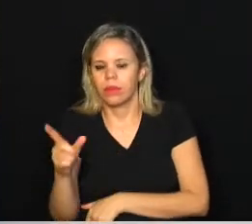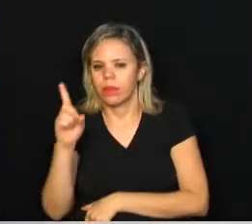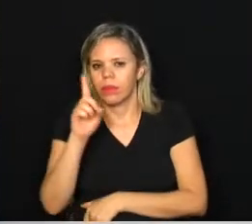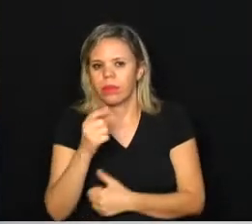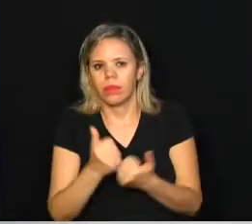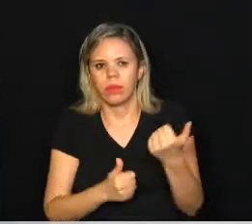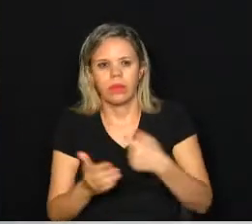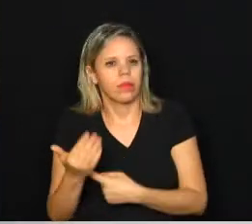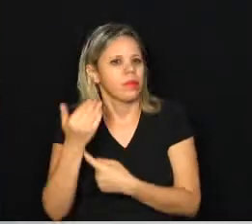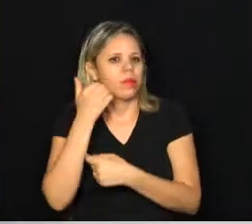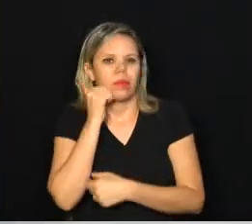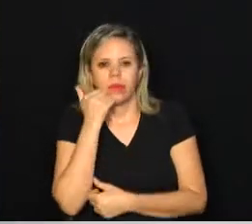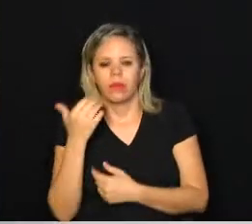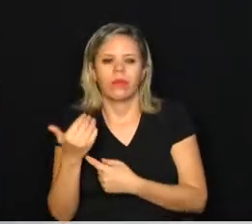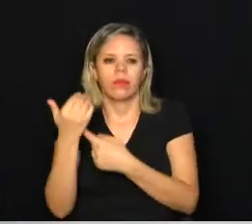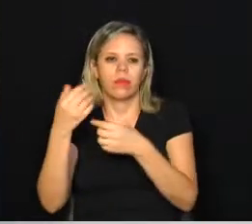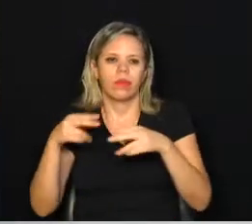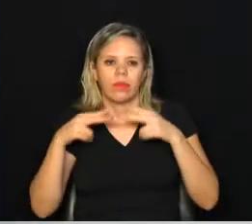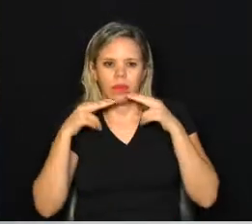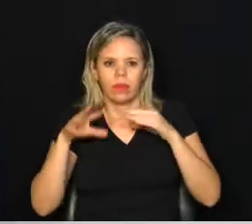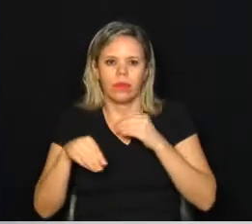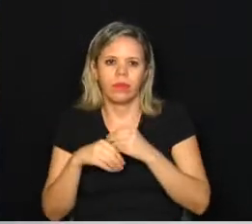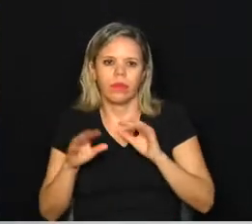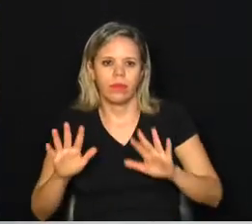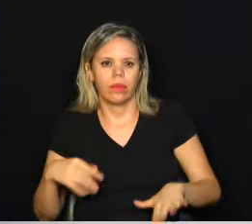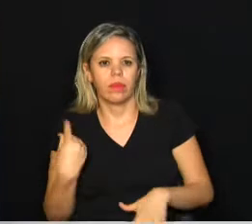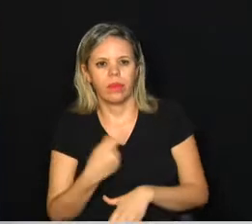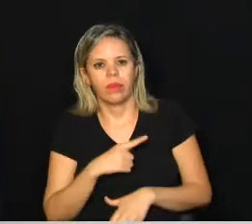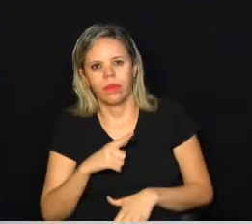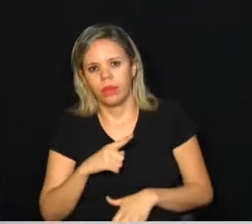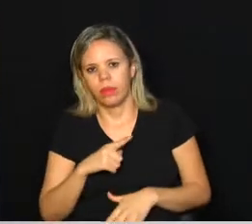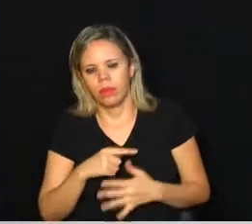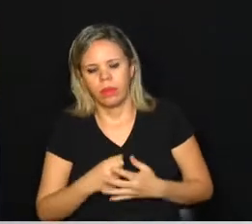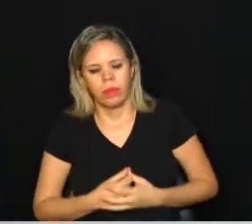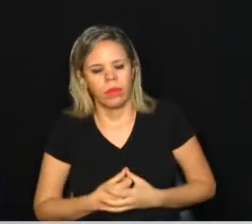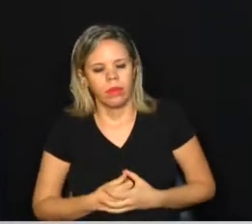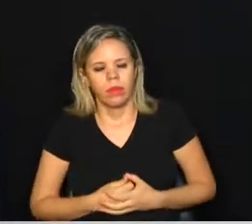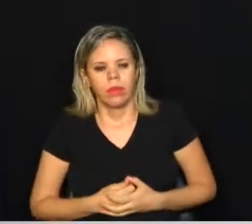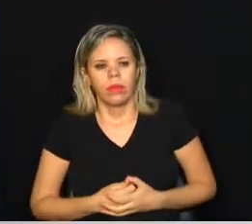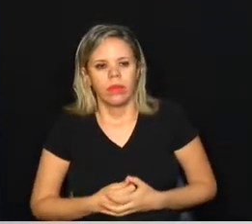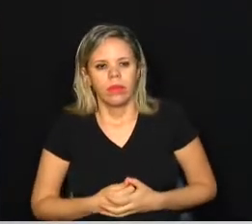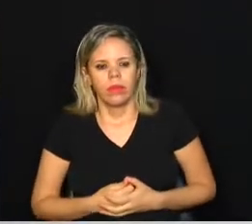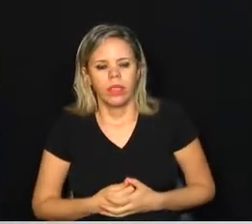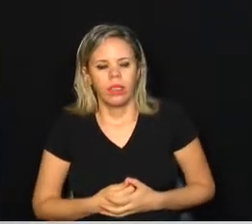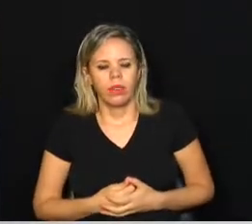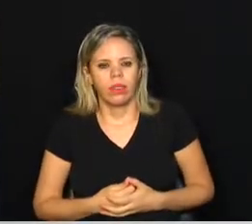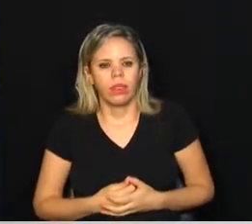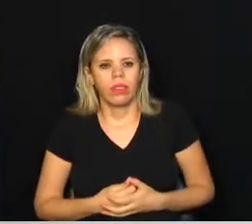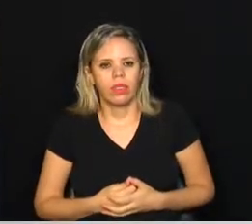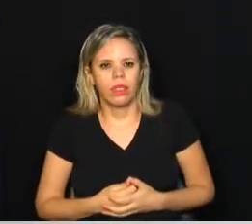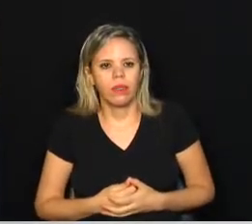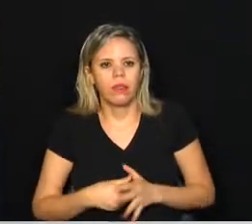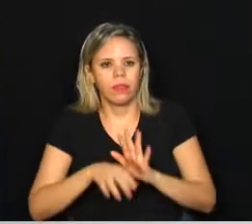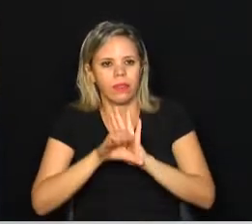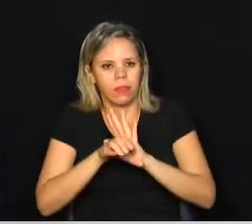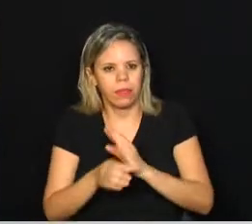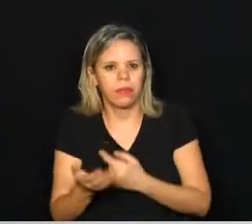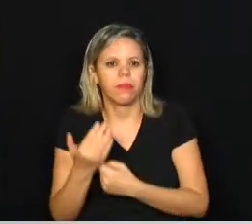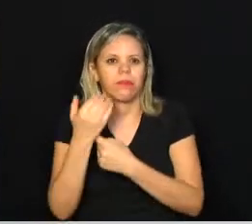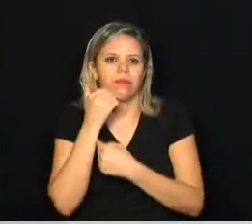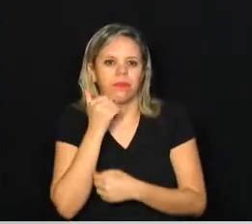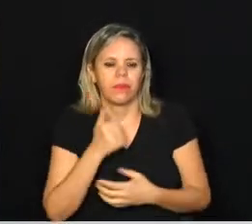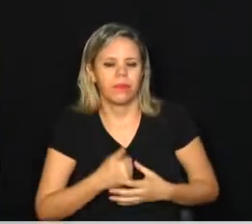Ciência, Tecnologia e Inovação, apesar da gente ter um Conselho de Ciência, Tecnologia e